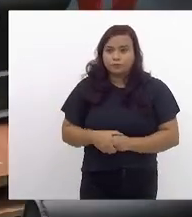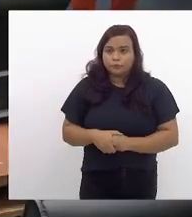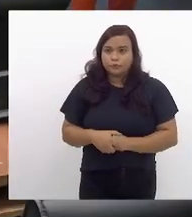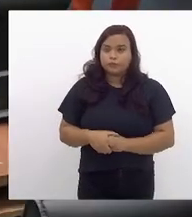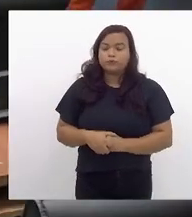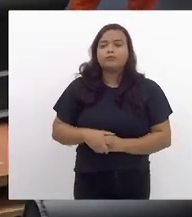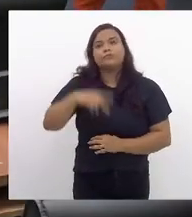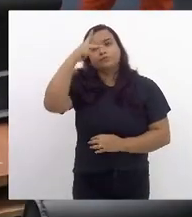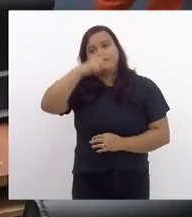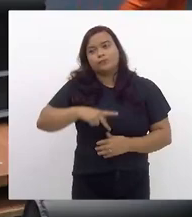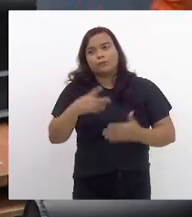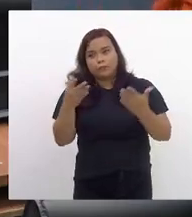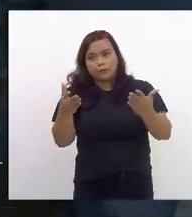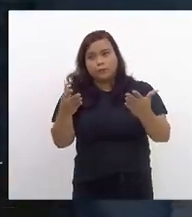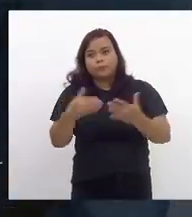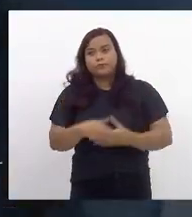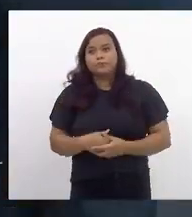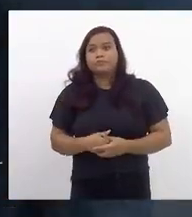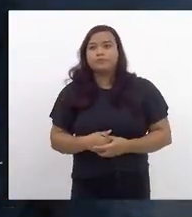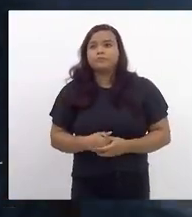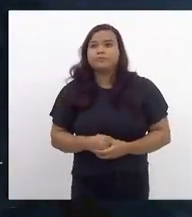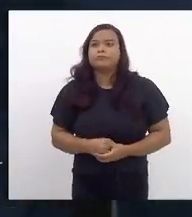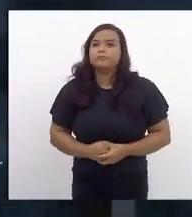Senhor presidente,